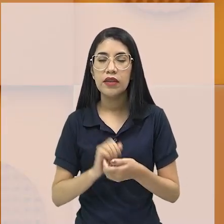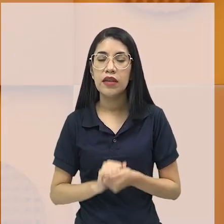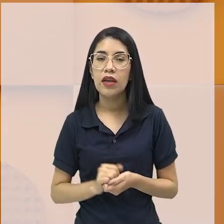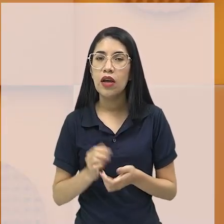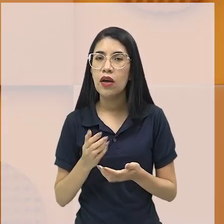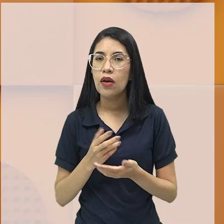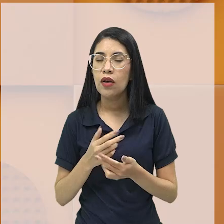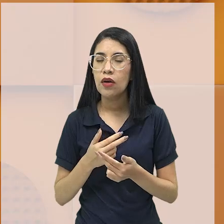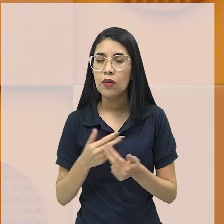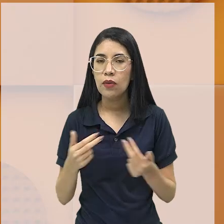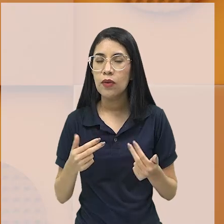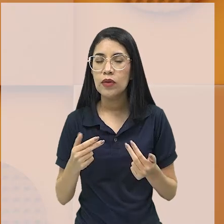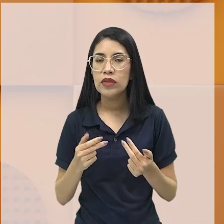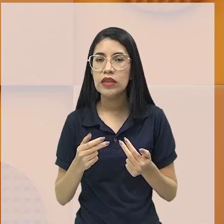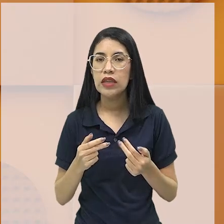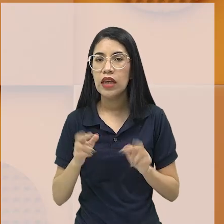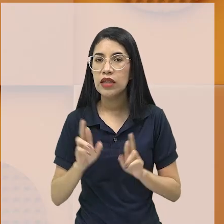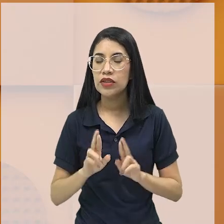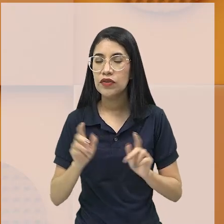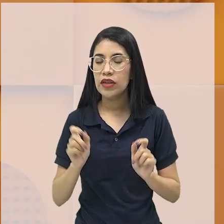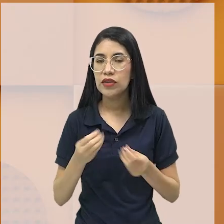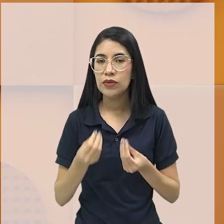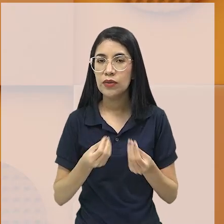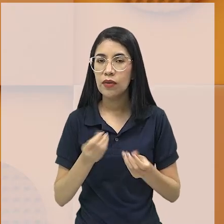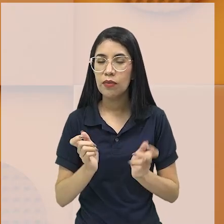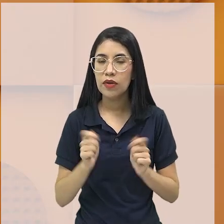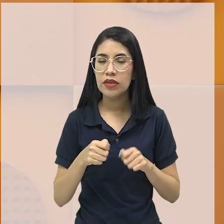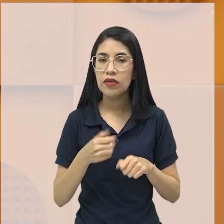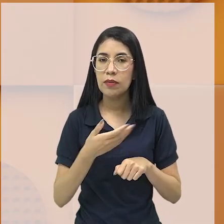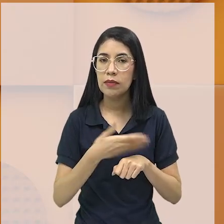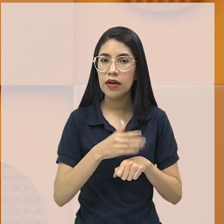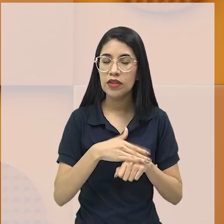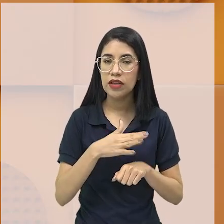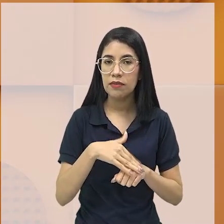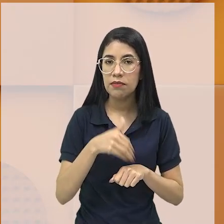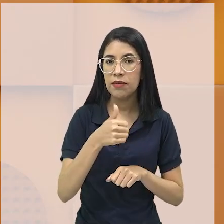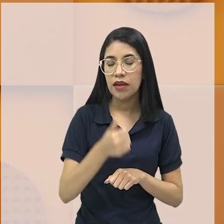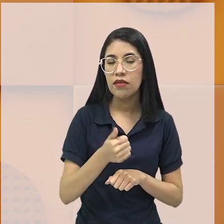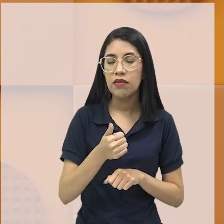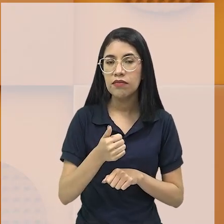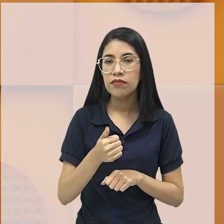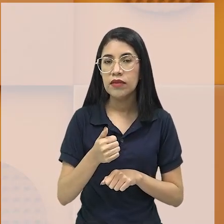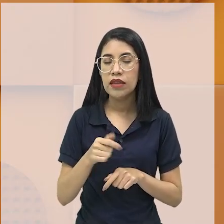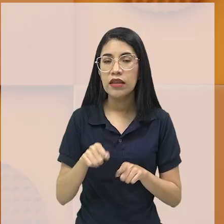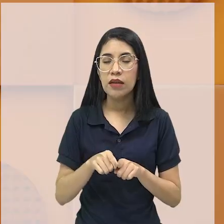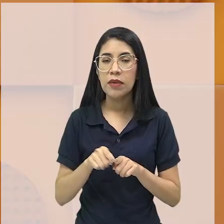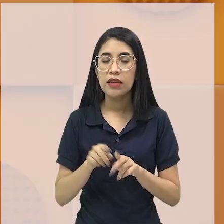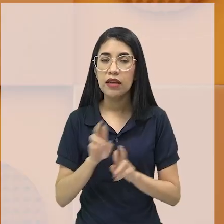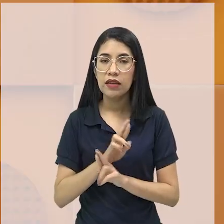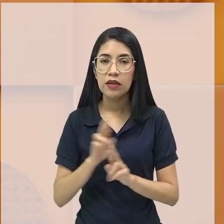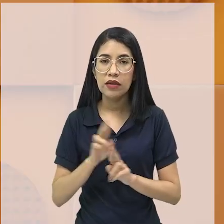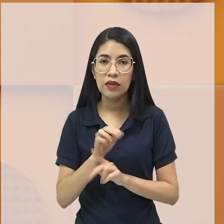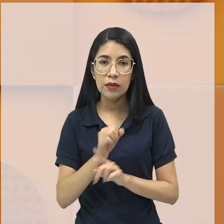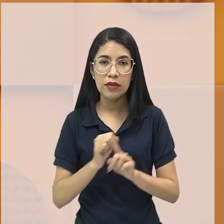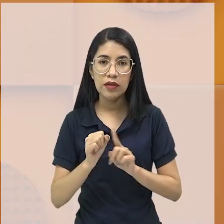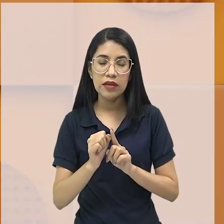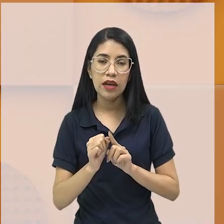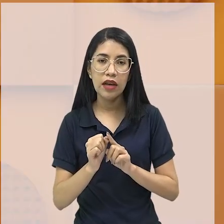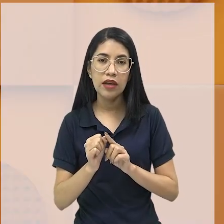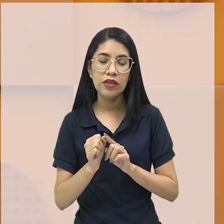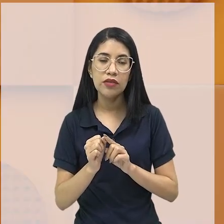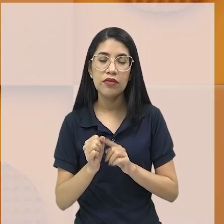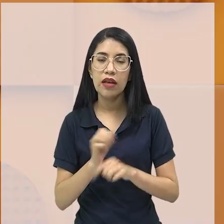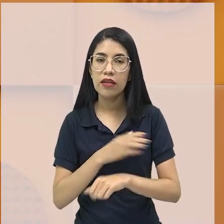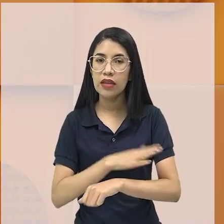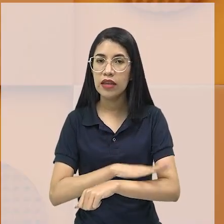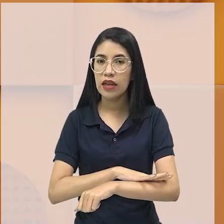que pesa em que prática se desenvolve melhor. Né, tem mais a ver com a questão social do que a questão racial,